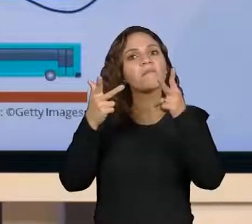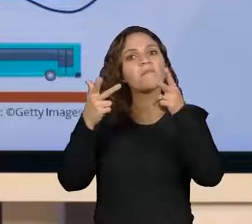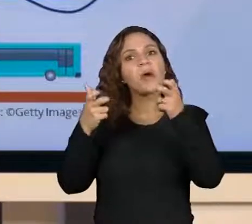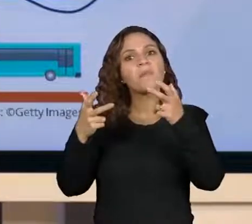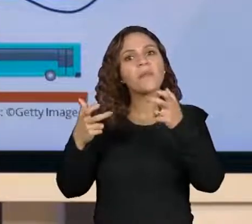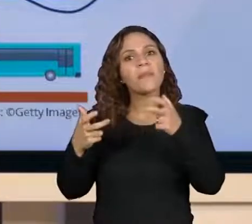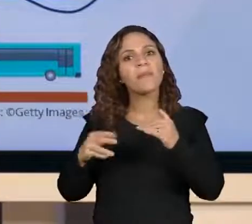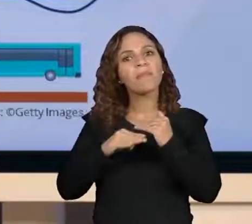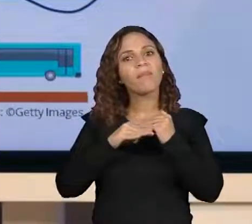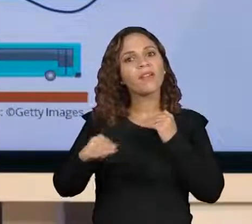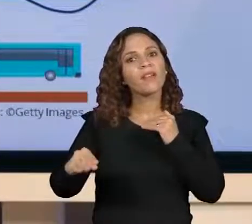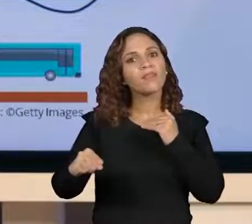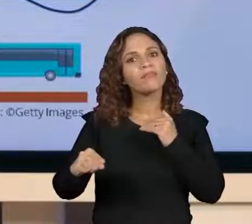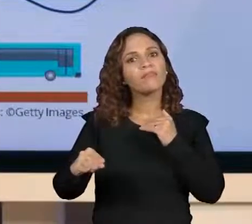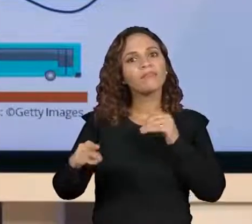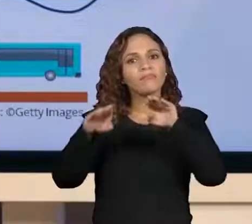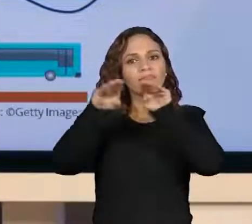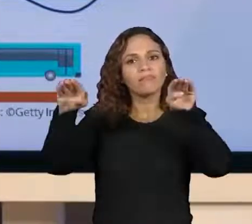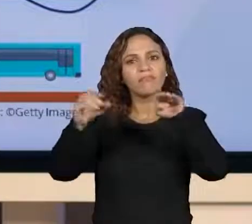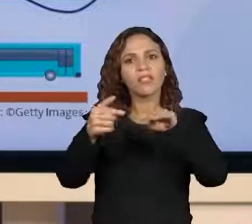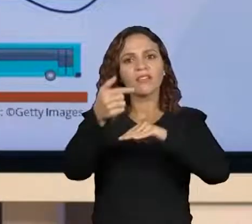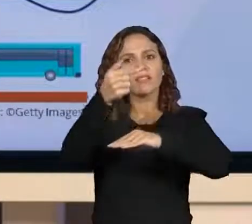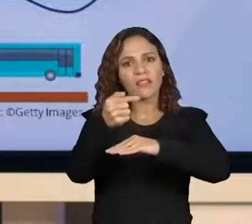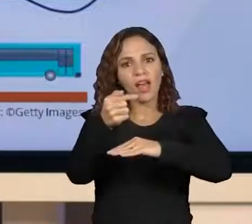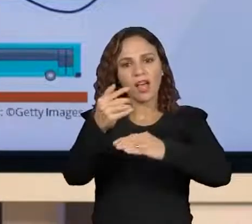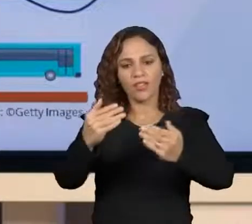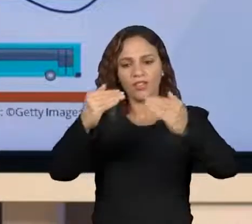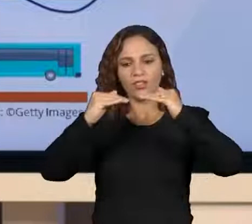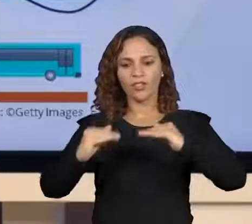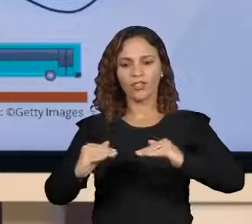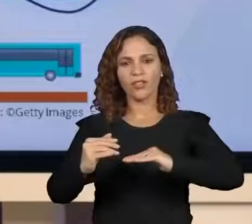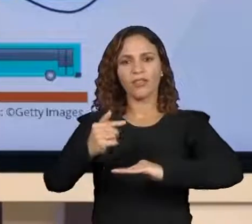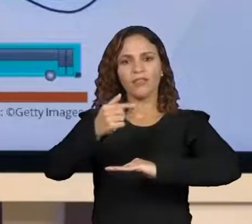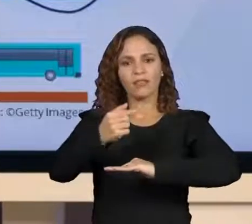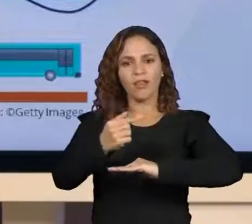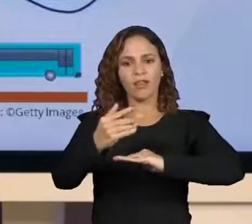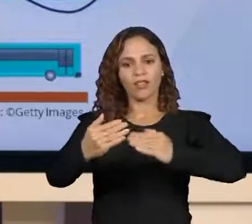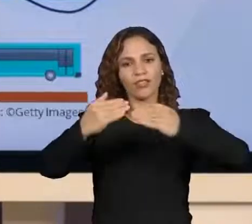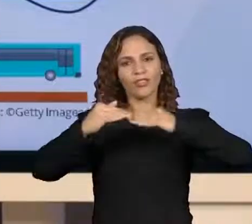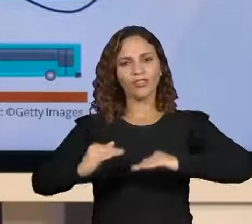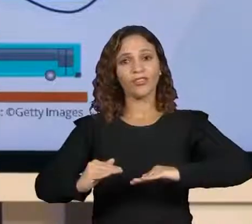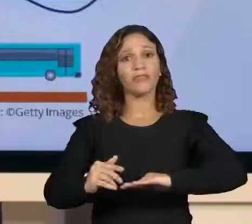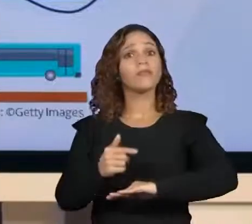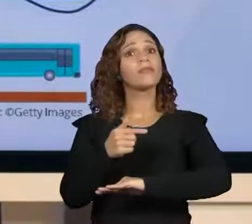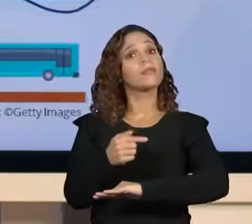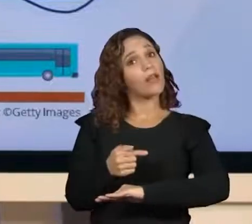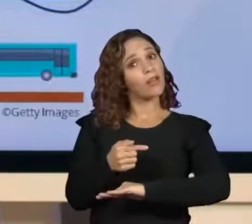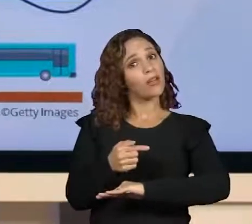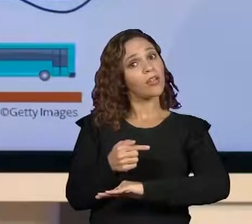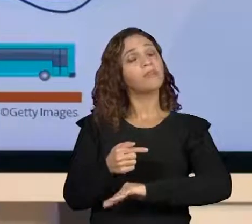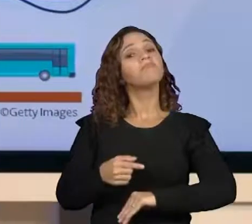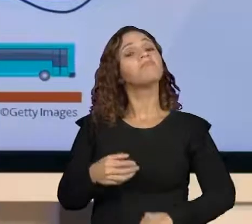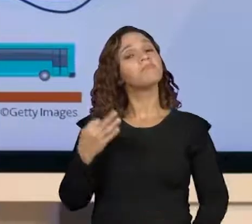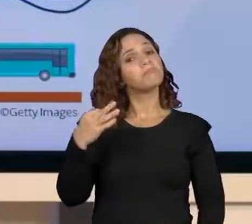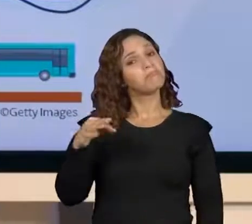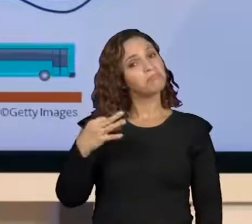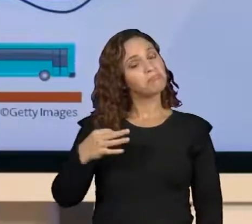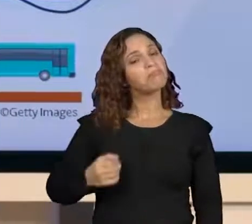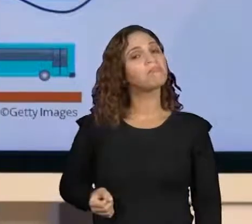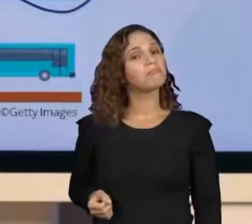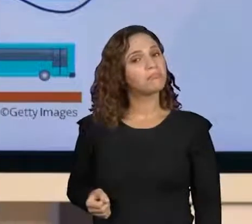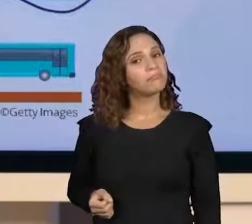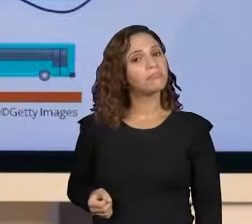regra. Então, cada prateleira de carrinhos do Otávio tem 7 carrinhos.